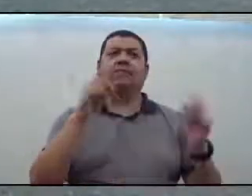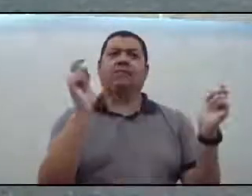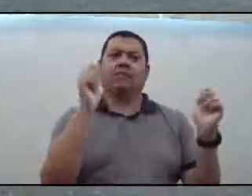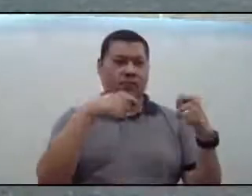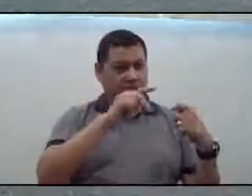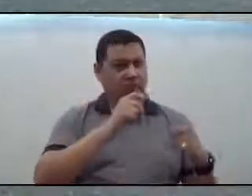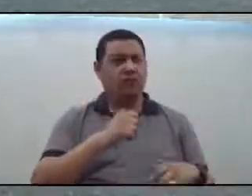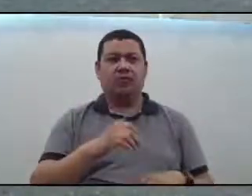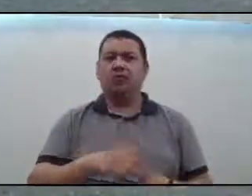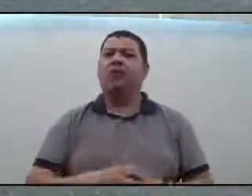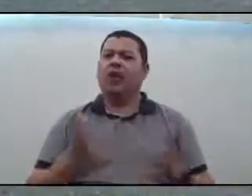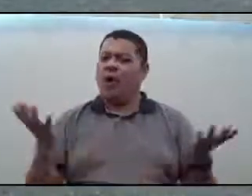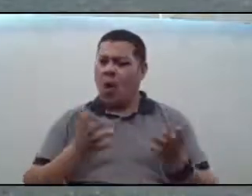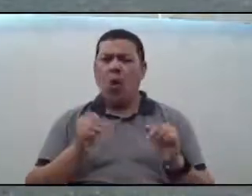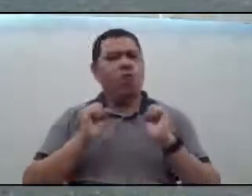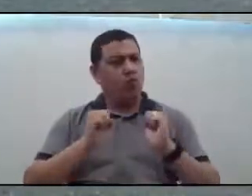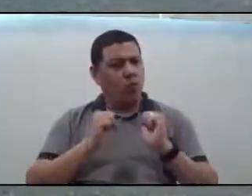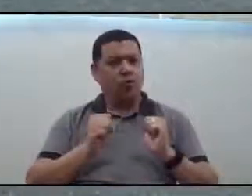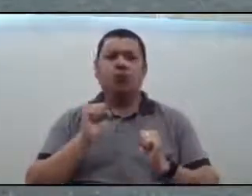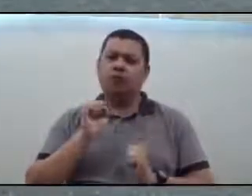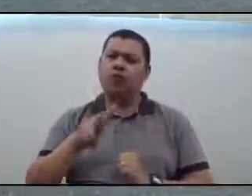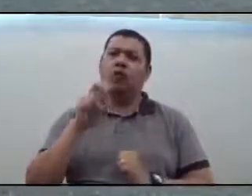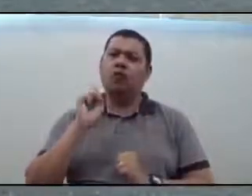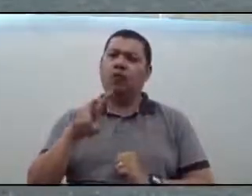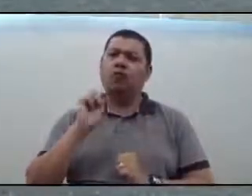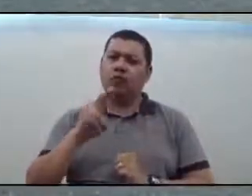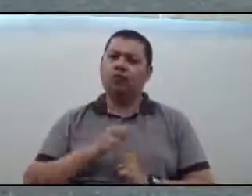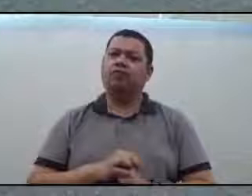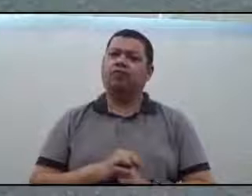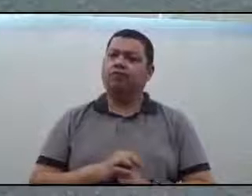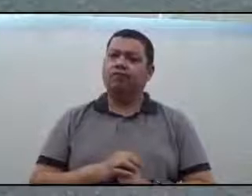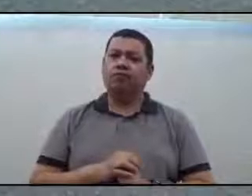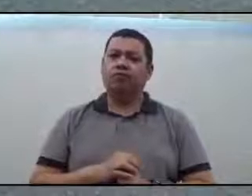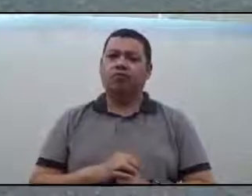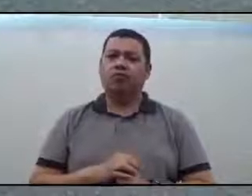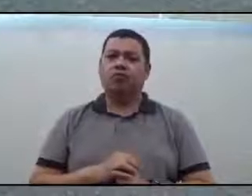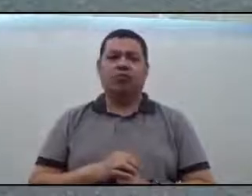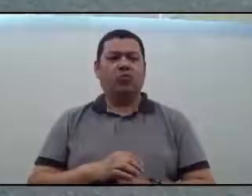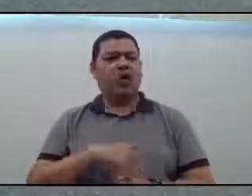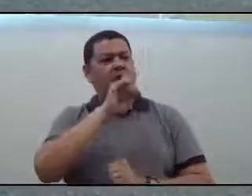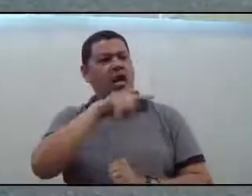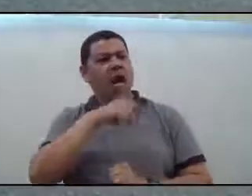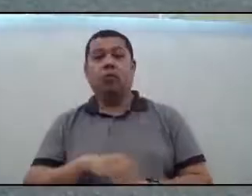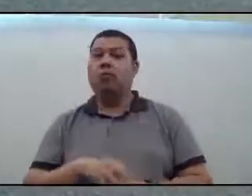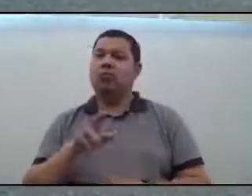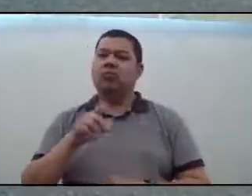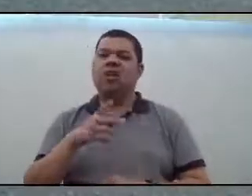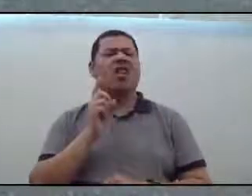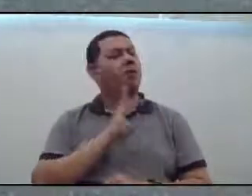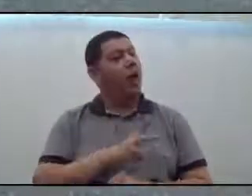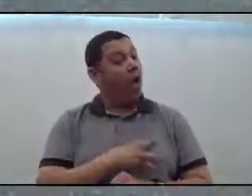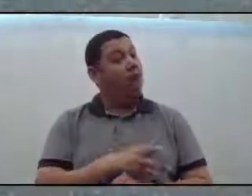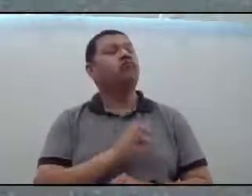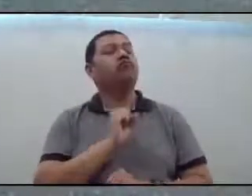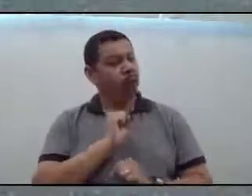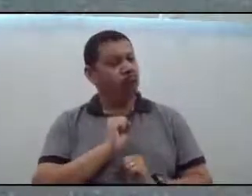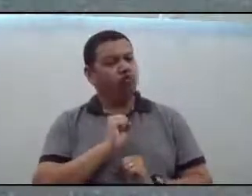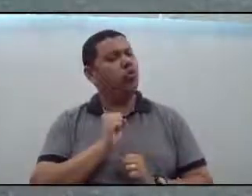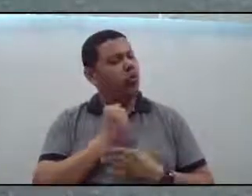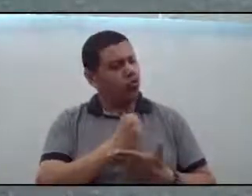dele, ele fala na hora que realmente tem condições de fazer e não nega, vereador Fritz, hora nenhuma, o esforço para atender a